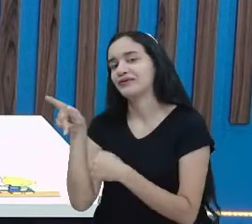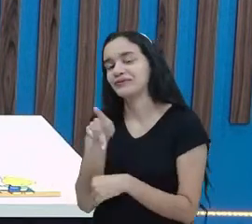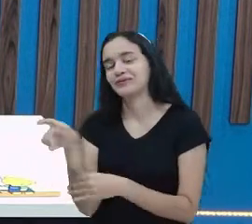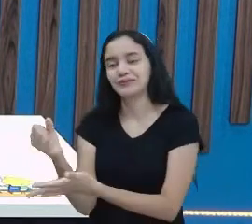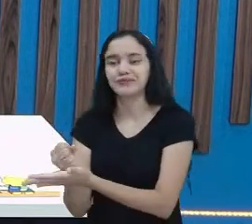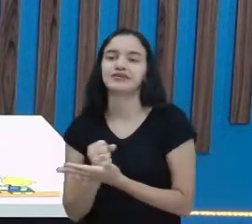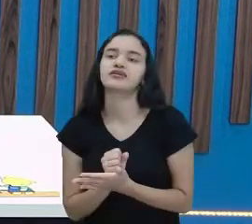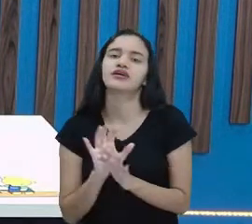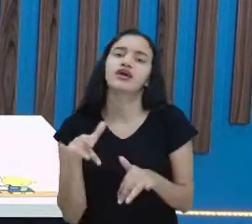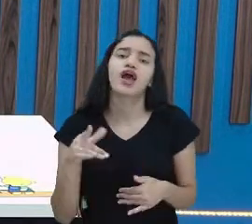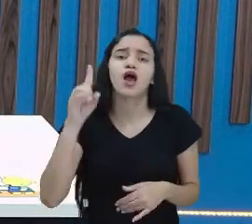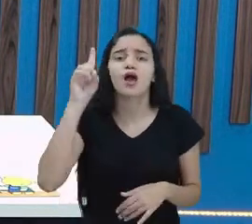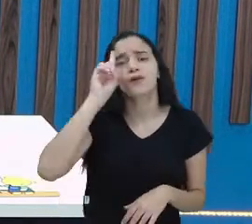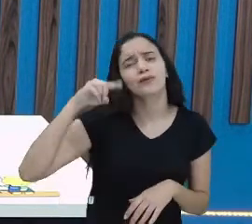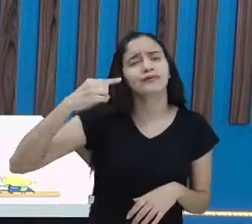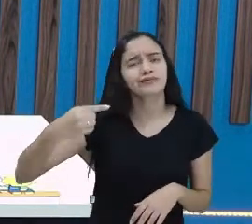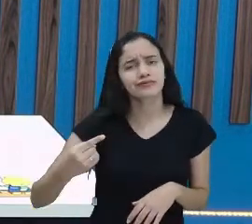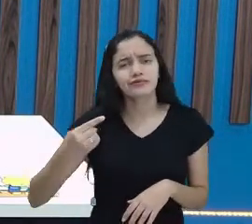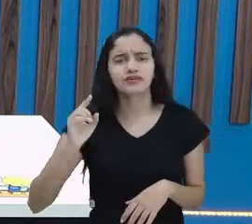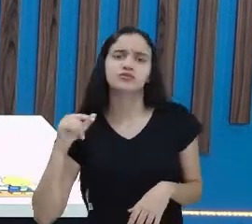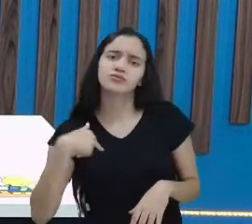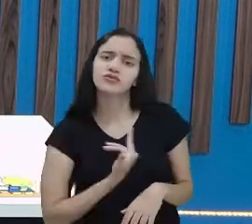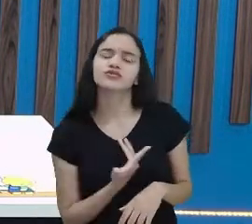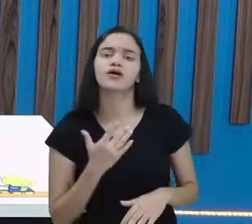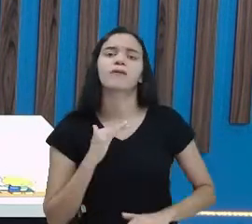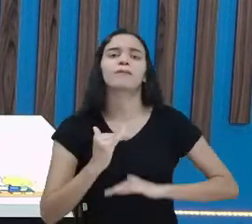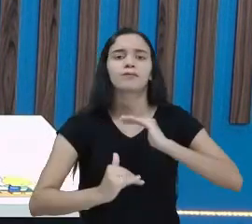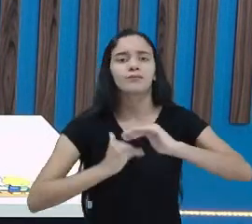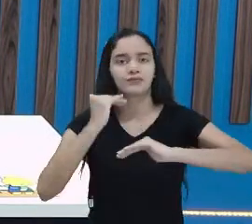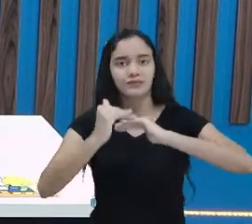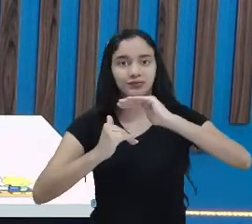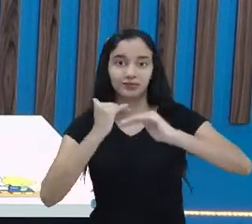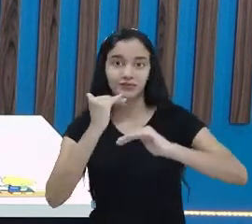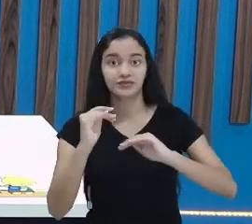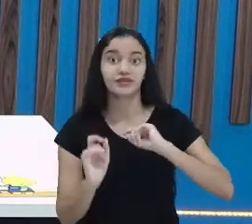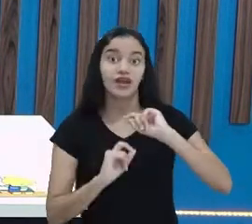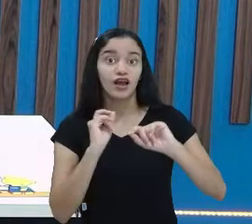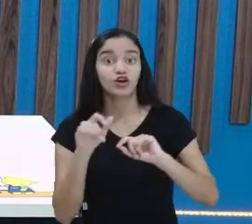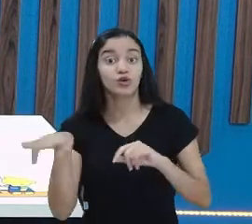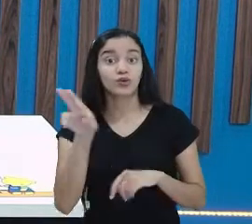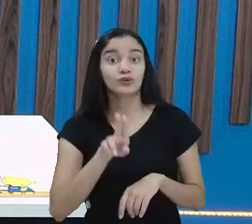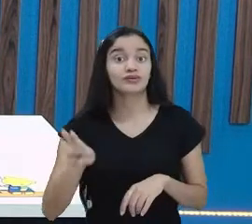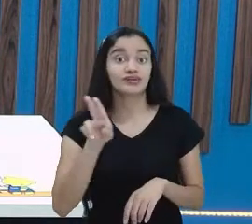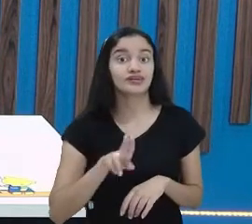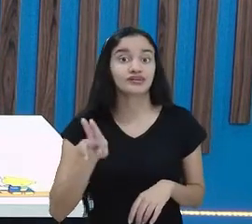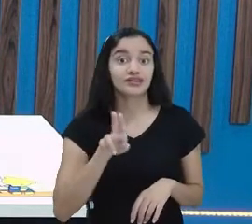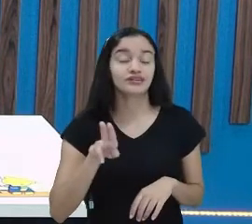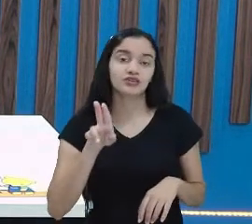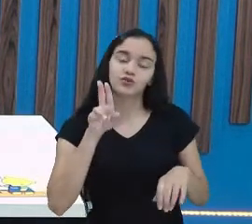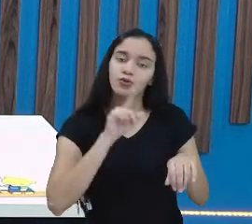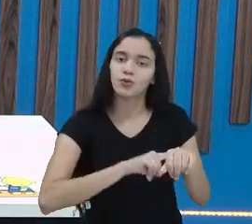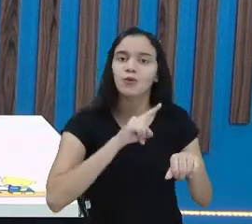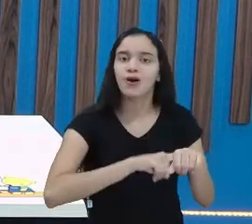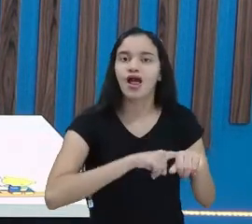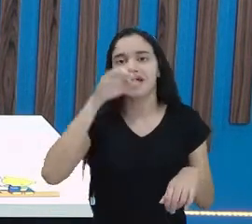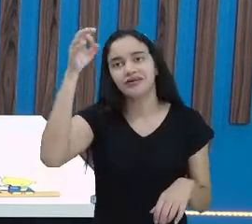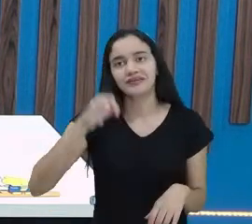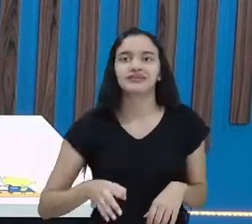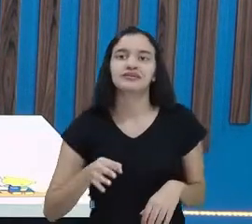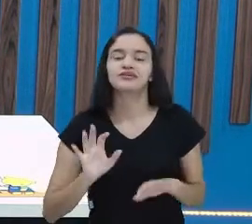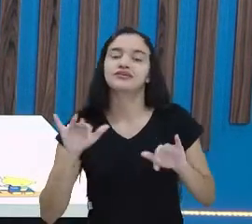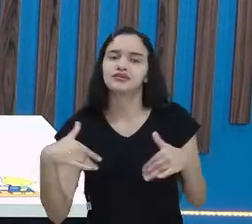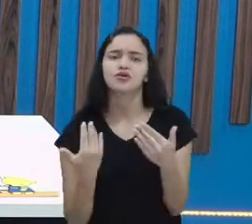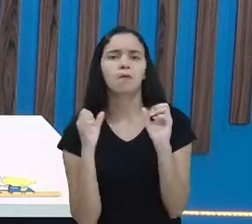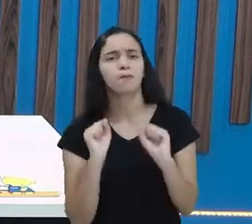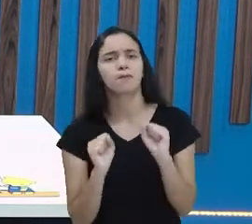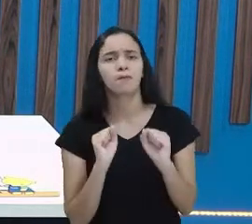de rotina, uma rotina. A gente acabou de fazer a construção de uma rotina, utilizando o relógio, certo? E aí você